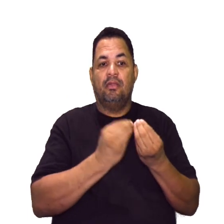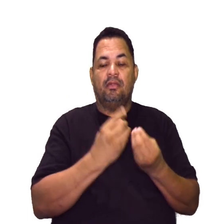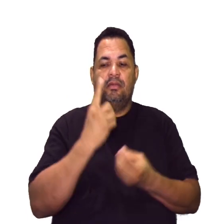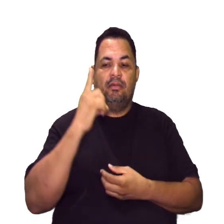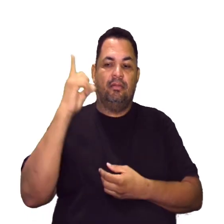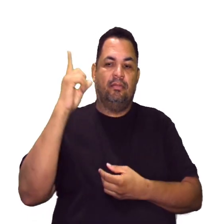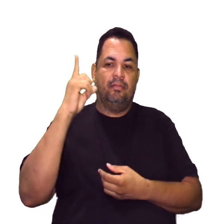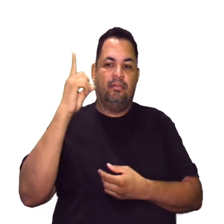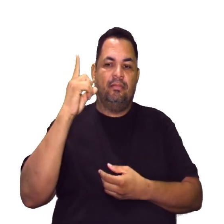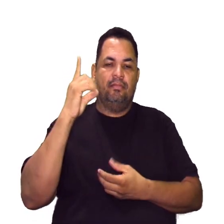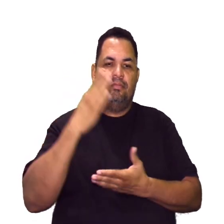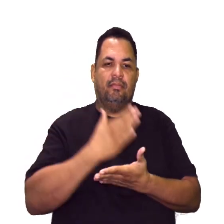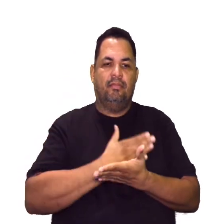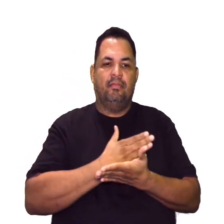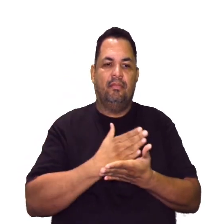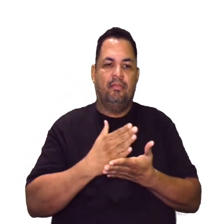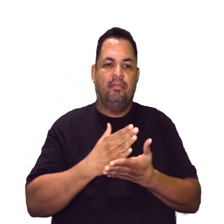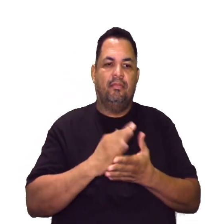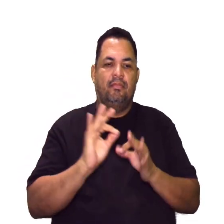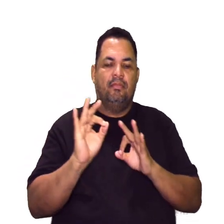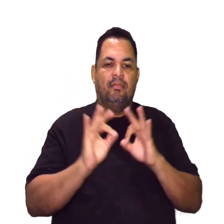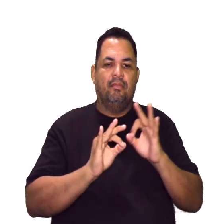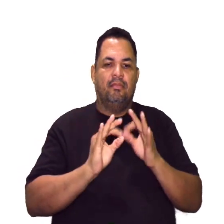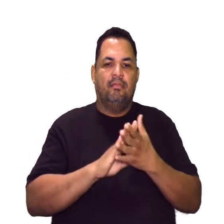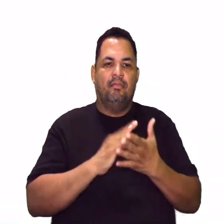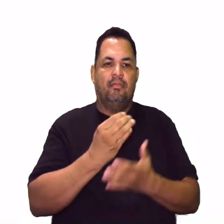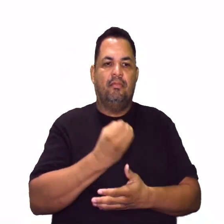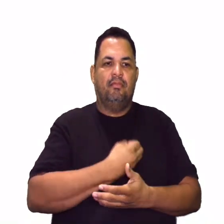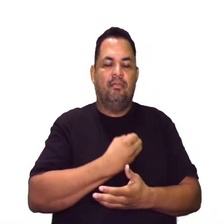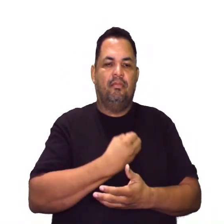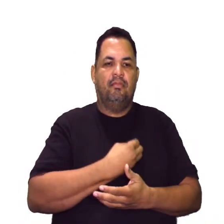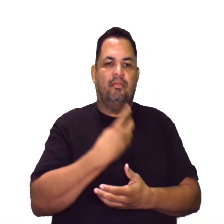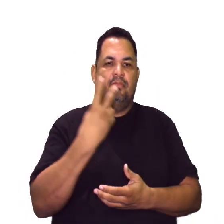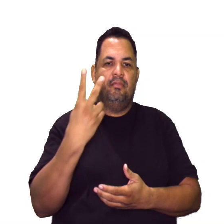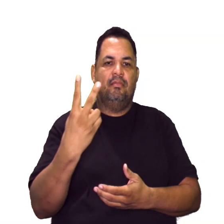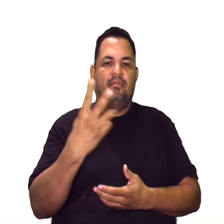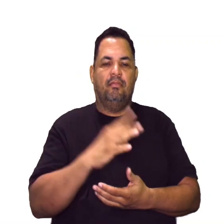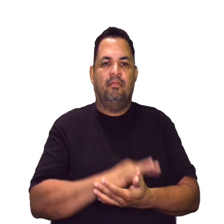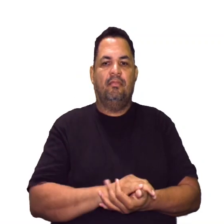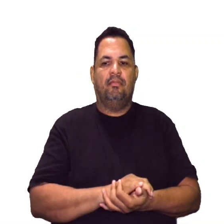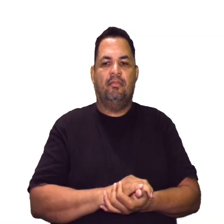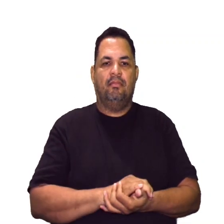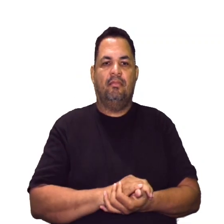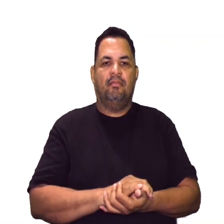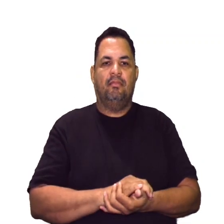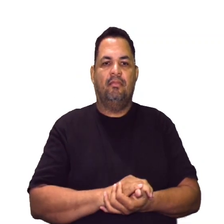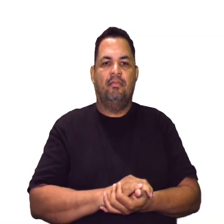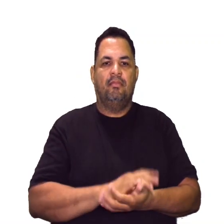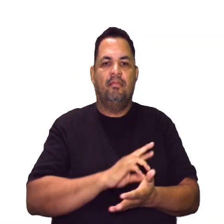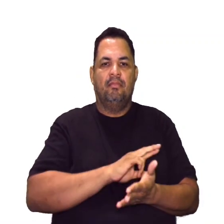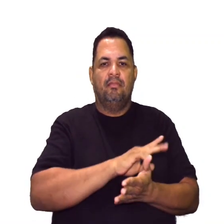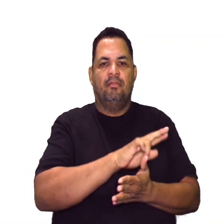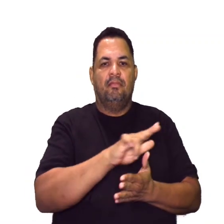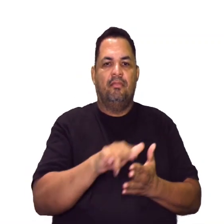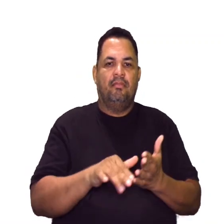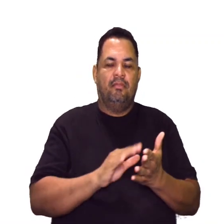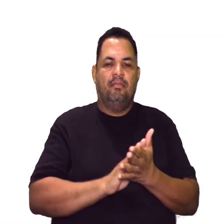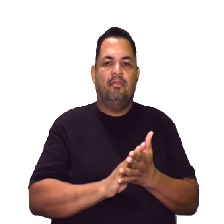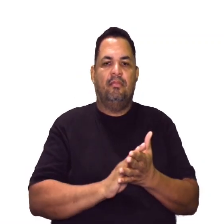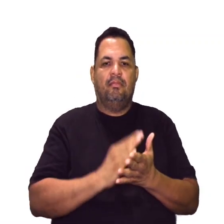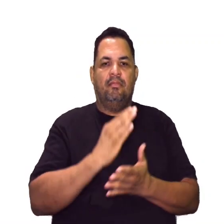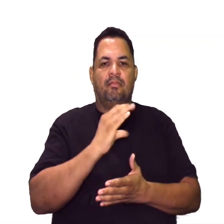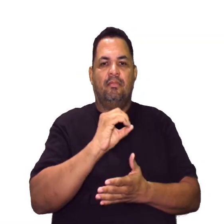certo? Partiremos agora para a questão de número 2. As espécies de óxido